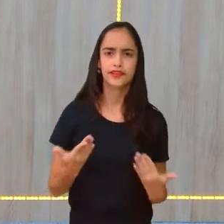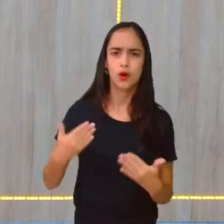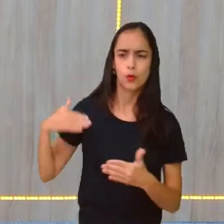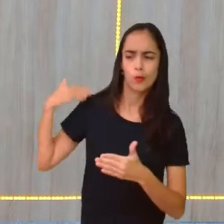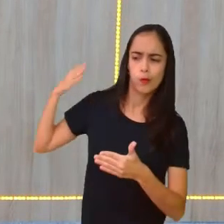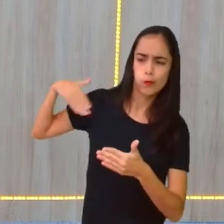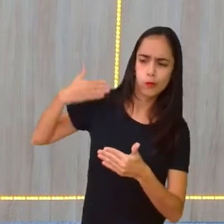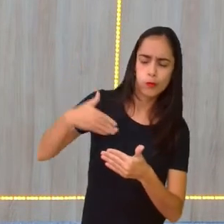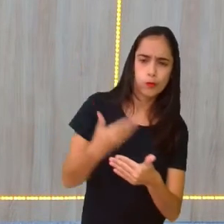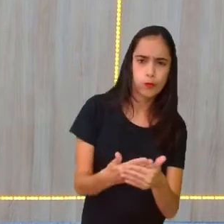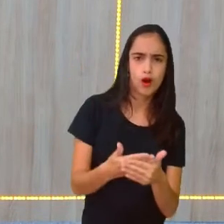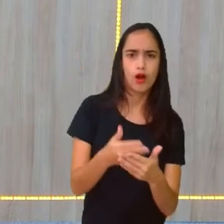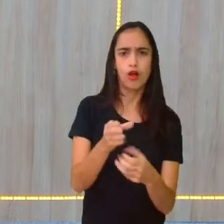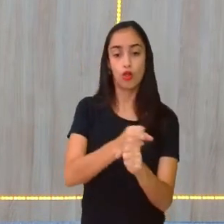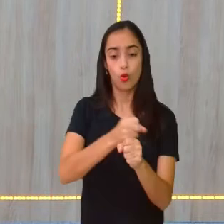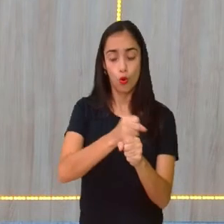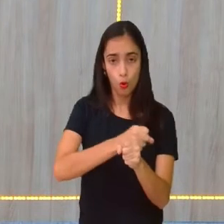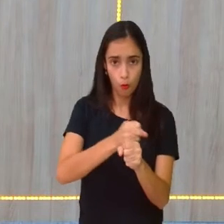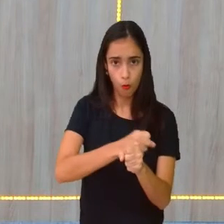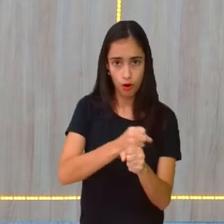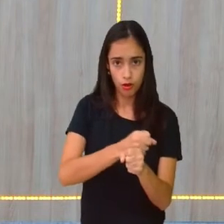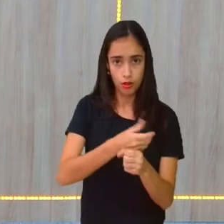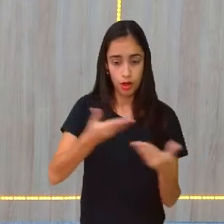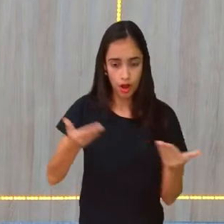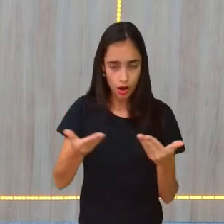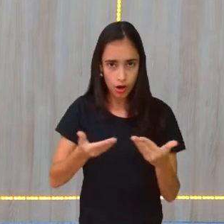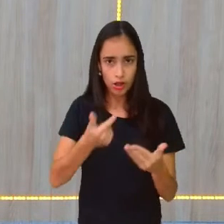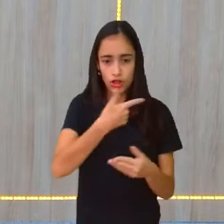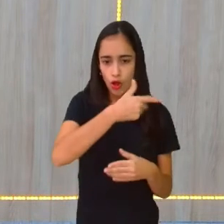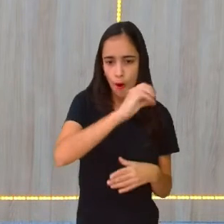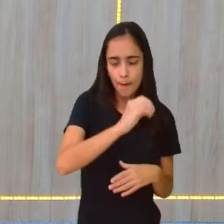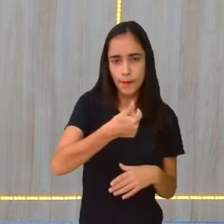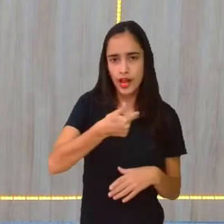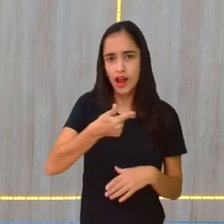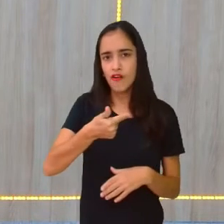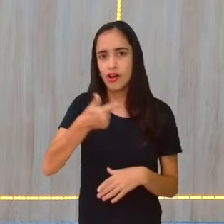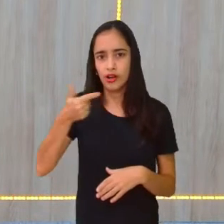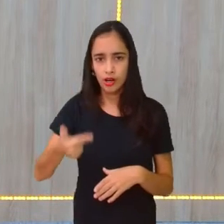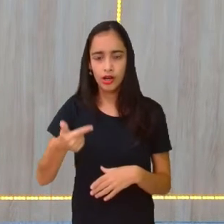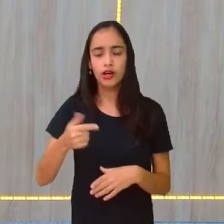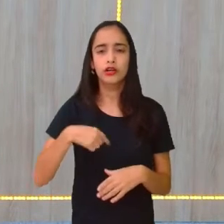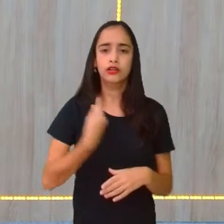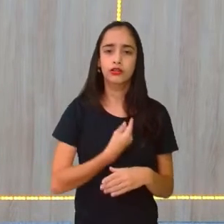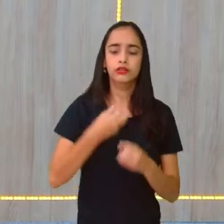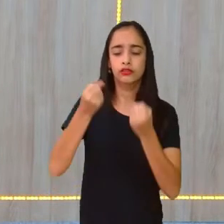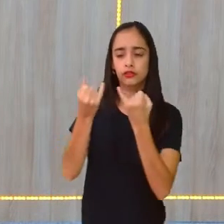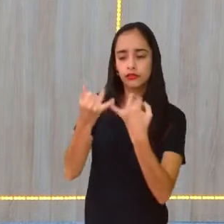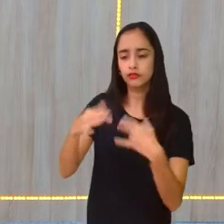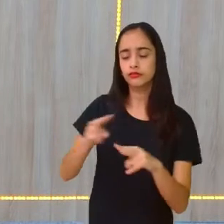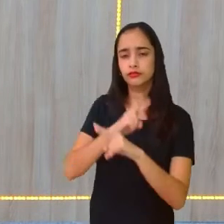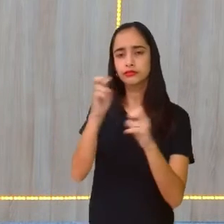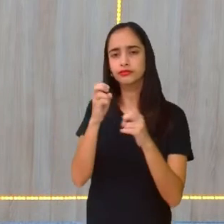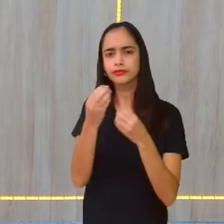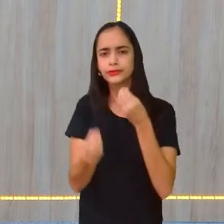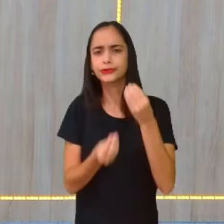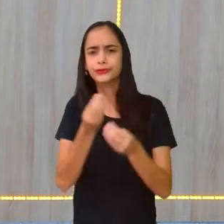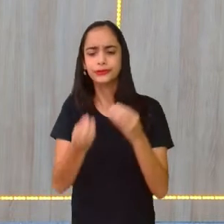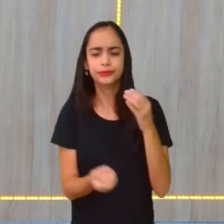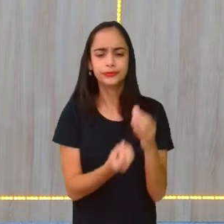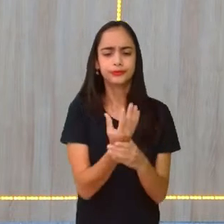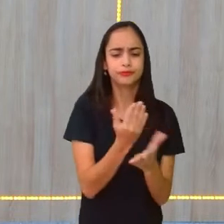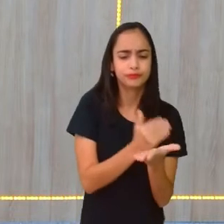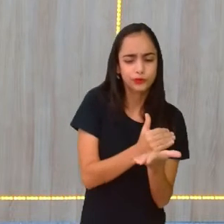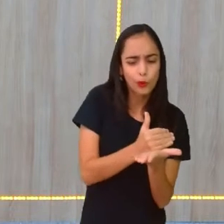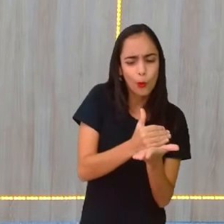todo esse ano, nós falamos para vocês sobre a origem dos seres humanos, né,